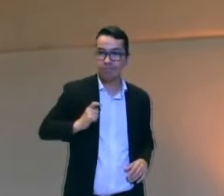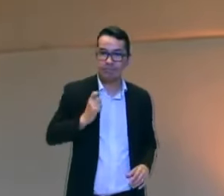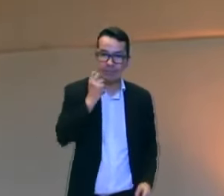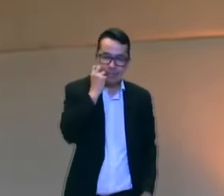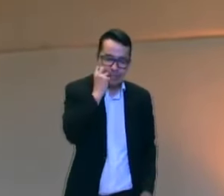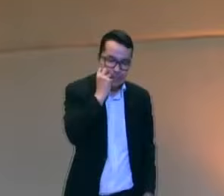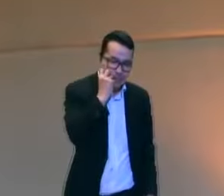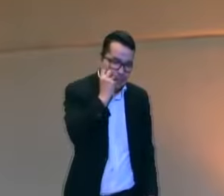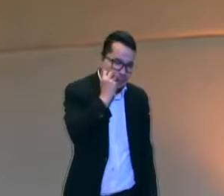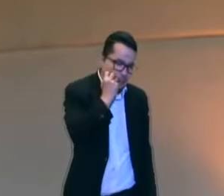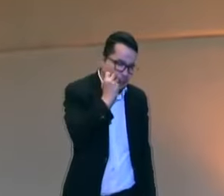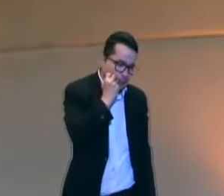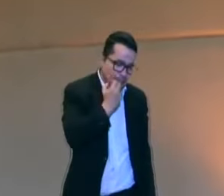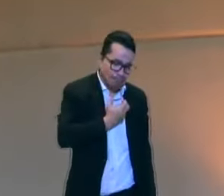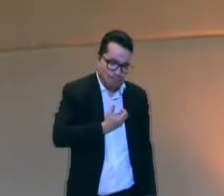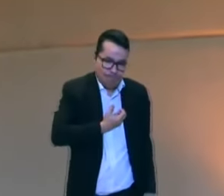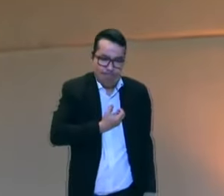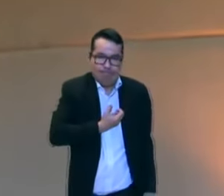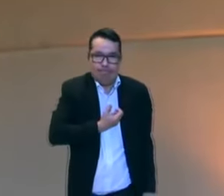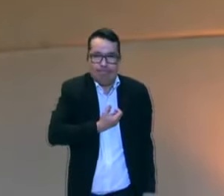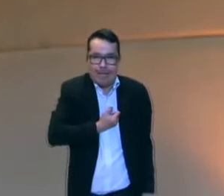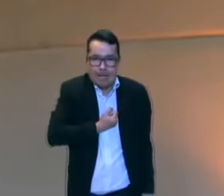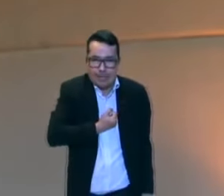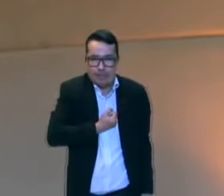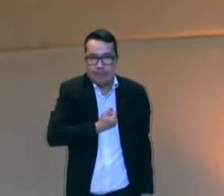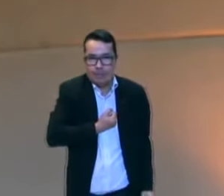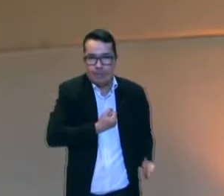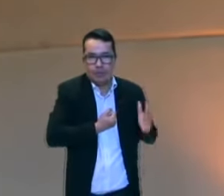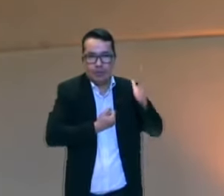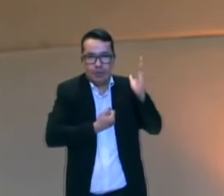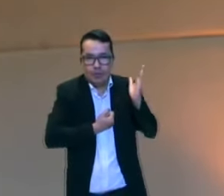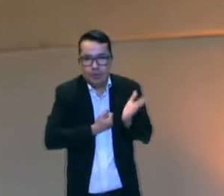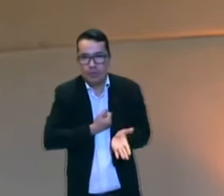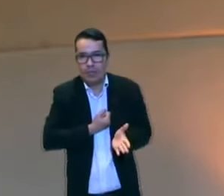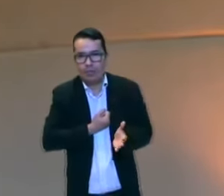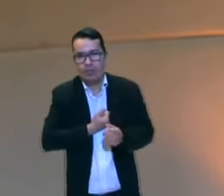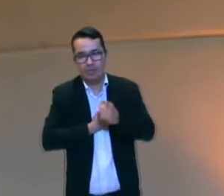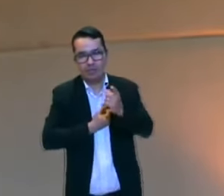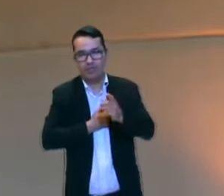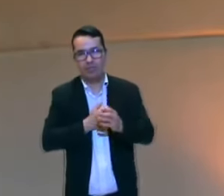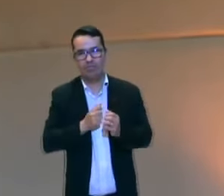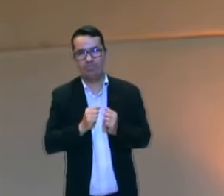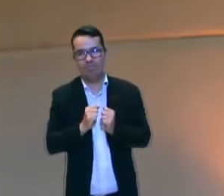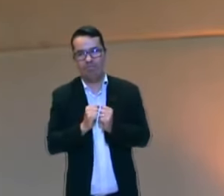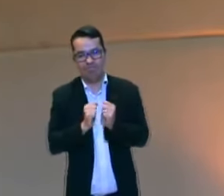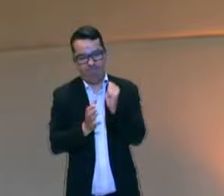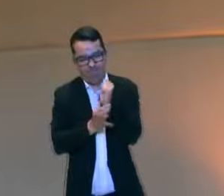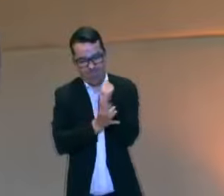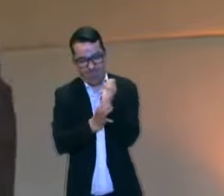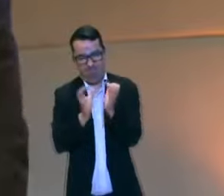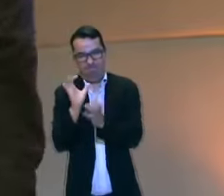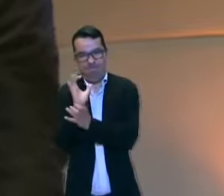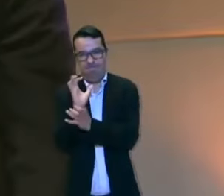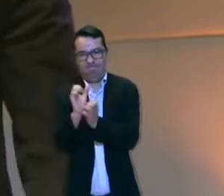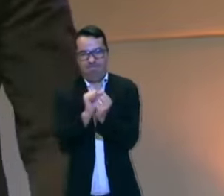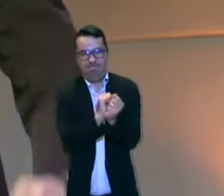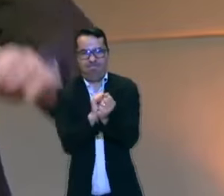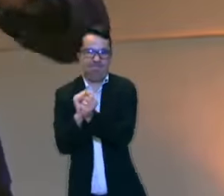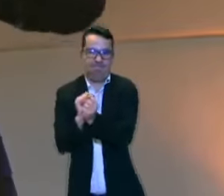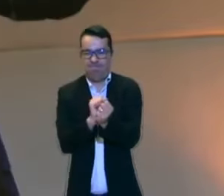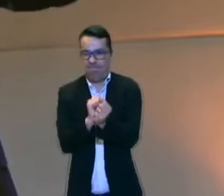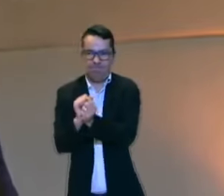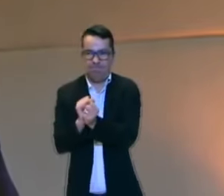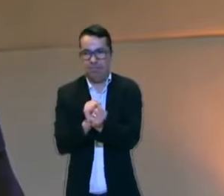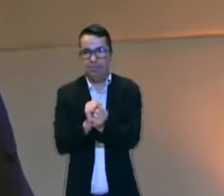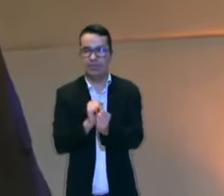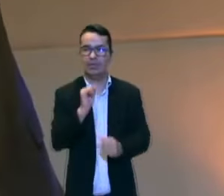magoado, machucado. E ele te prendeu, você não está conseguindo sair daí. Ei, deixa eu te dizer, Deus